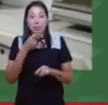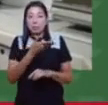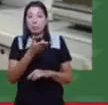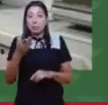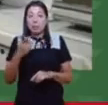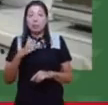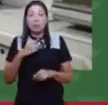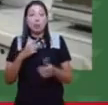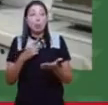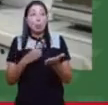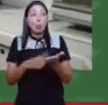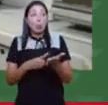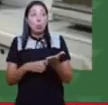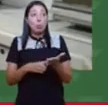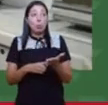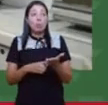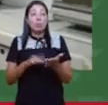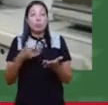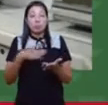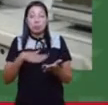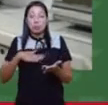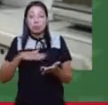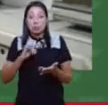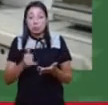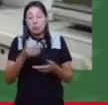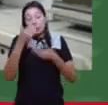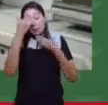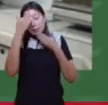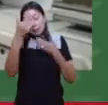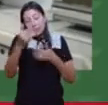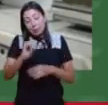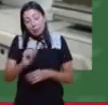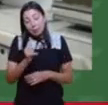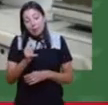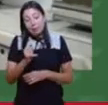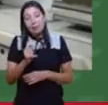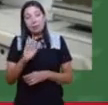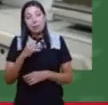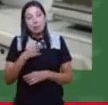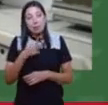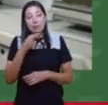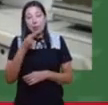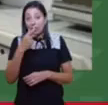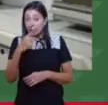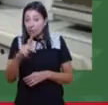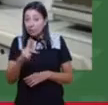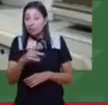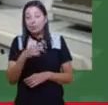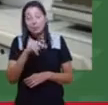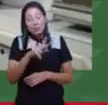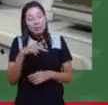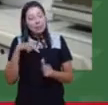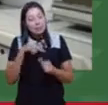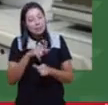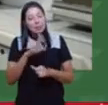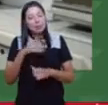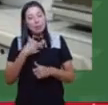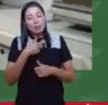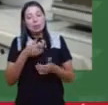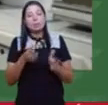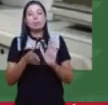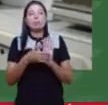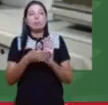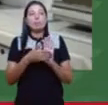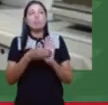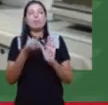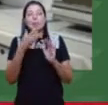você que eu tenho um compromisso, então queria aproveitar e agradecer essa oportunidade de a gente falar contigo, você que conduz tão bem nossa bancada, eu quero